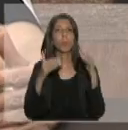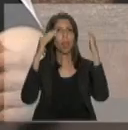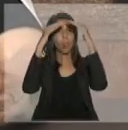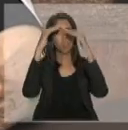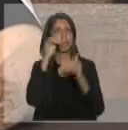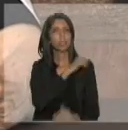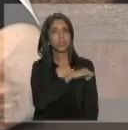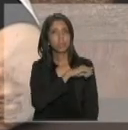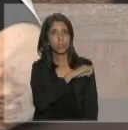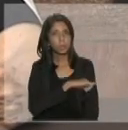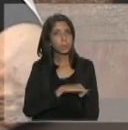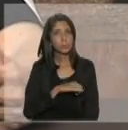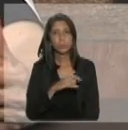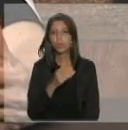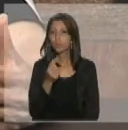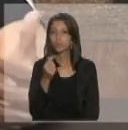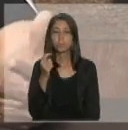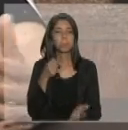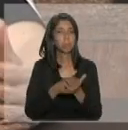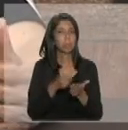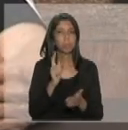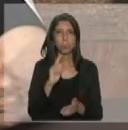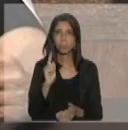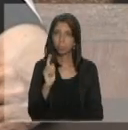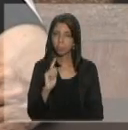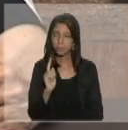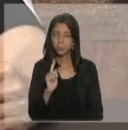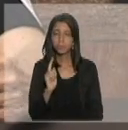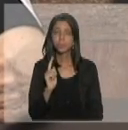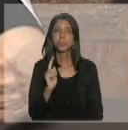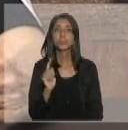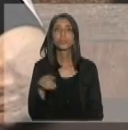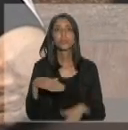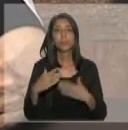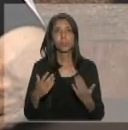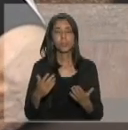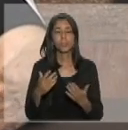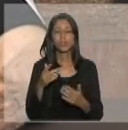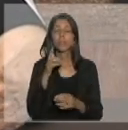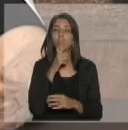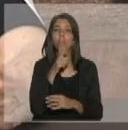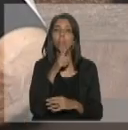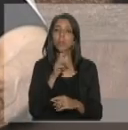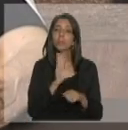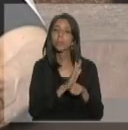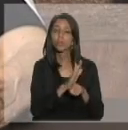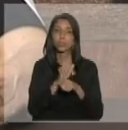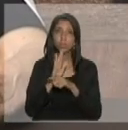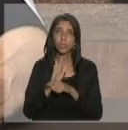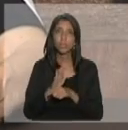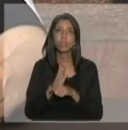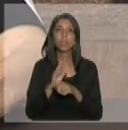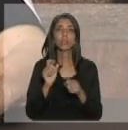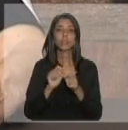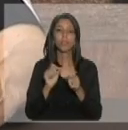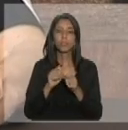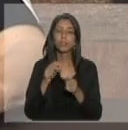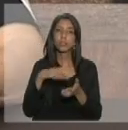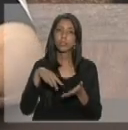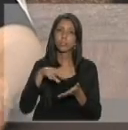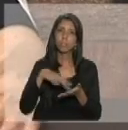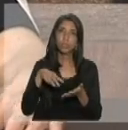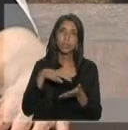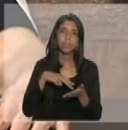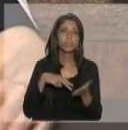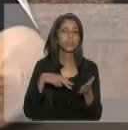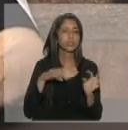Janeiro, que é uma entidade sem fins lucrativos, é como se fosse uma fundação, e que foi feita para ajudar a fazer a dança,